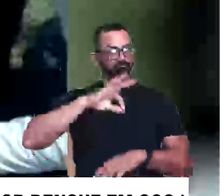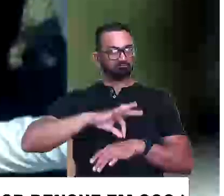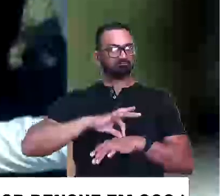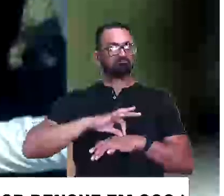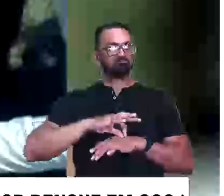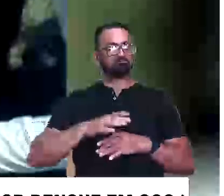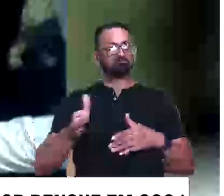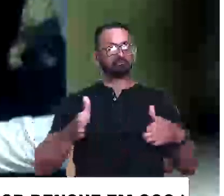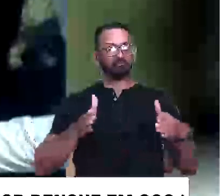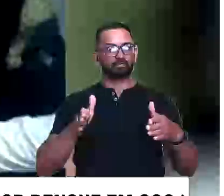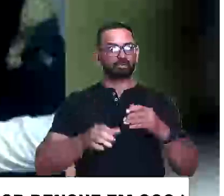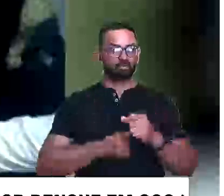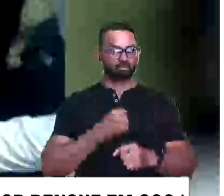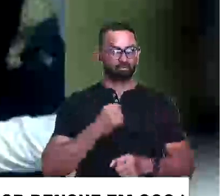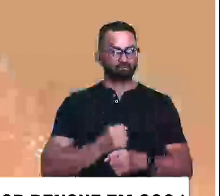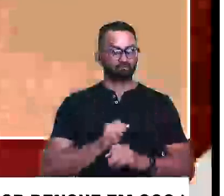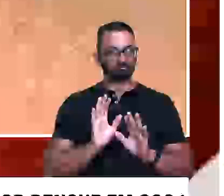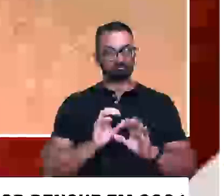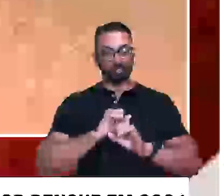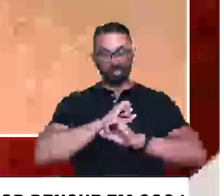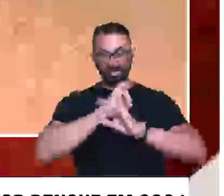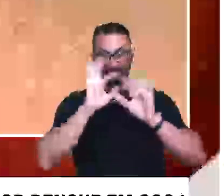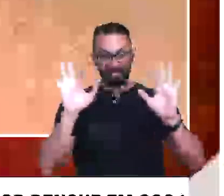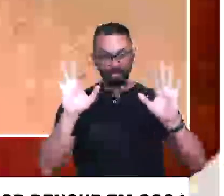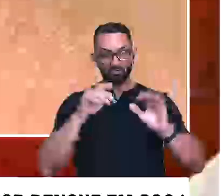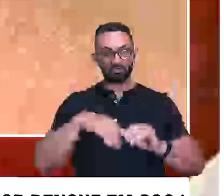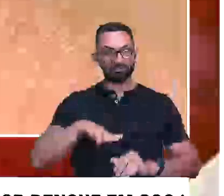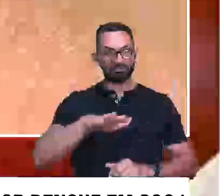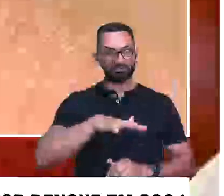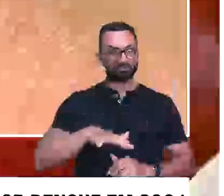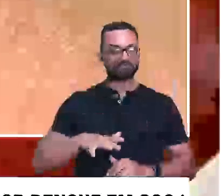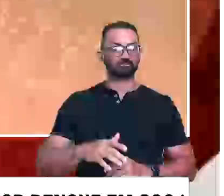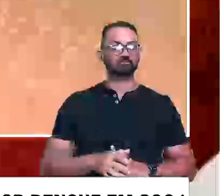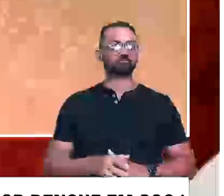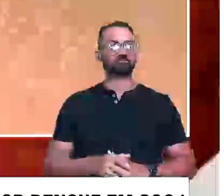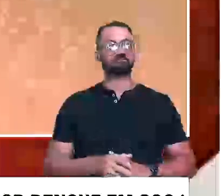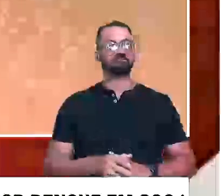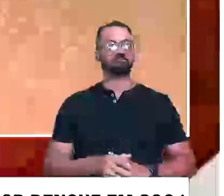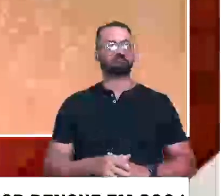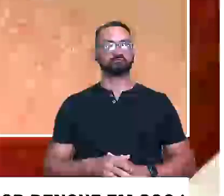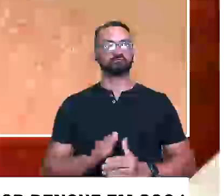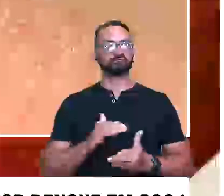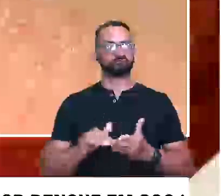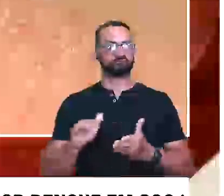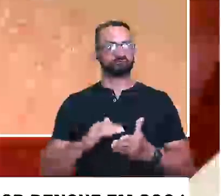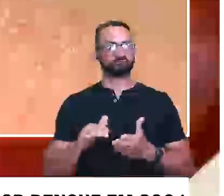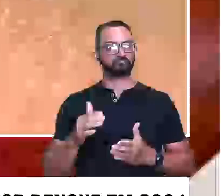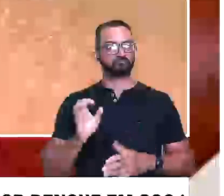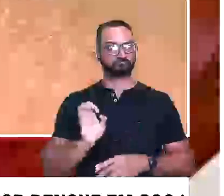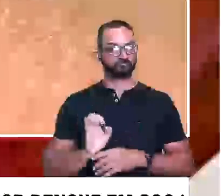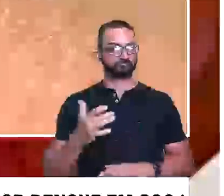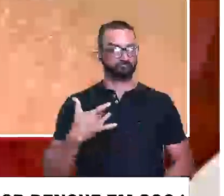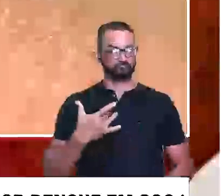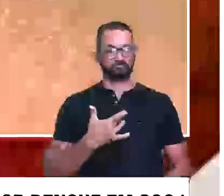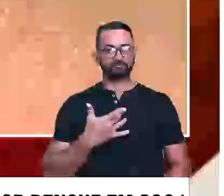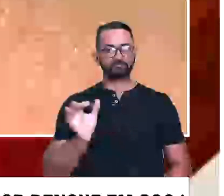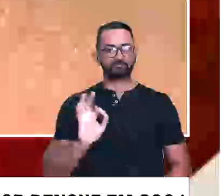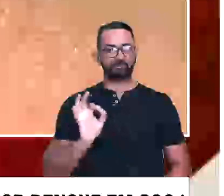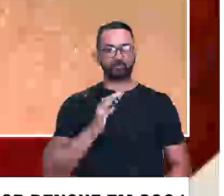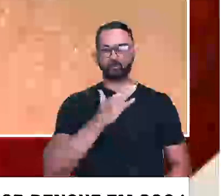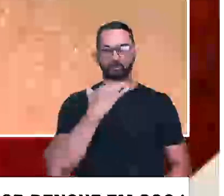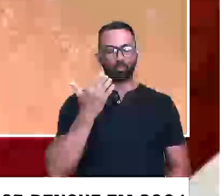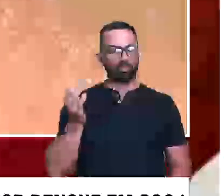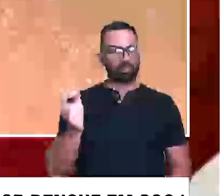tem que ser tomado durante principalmente durante essa época do ano só deixando claro mais claro ainda esses números divulgados pela Secretaria de Estado da Saúde